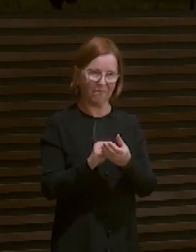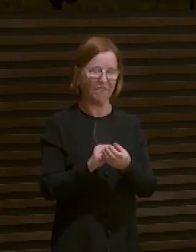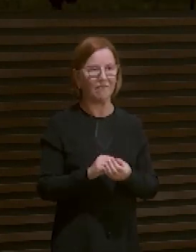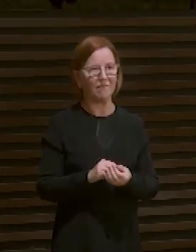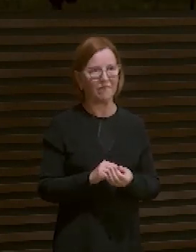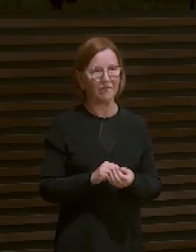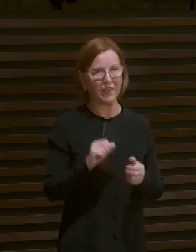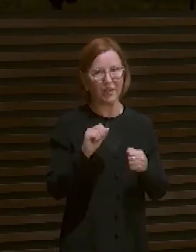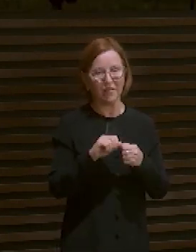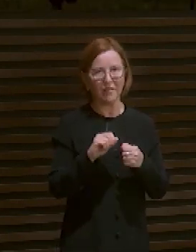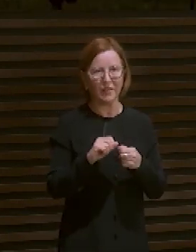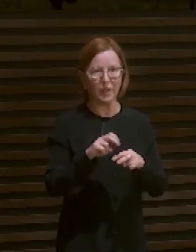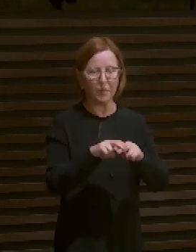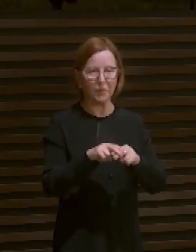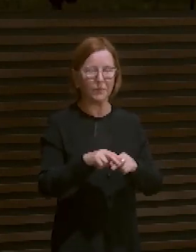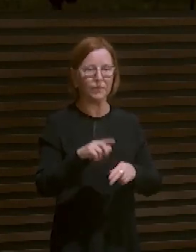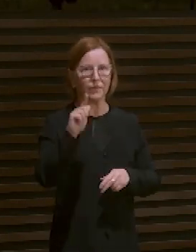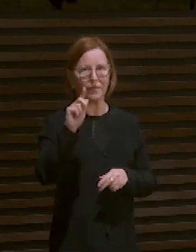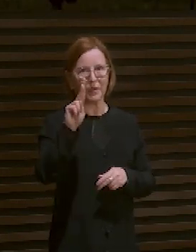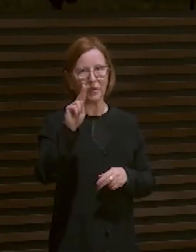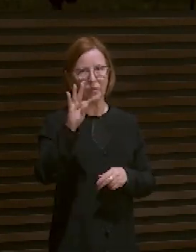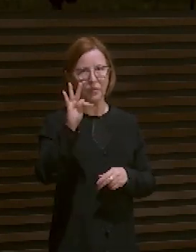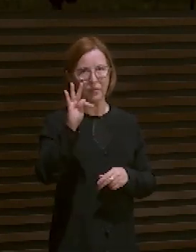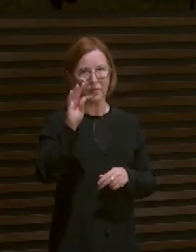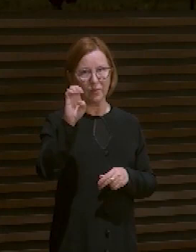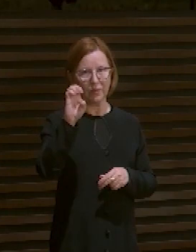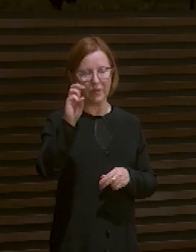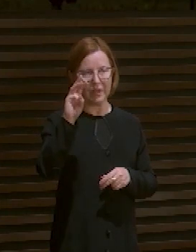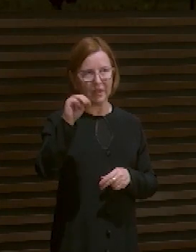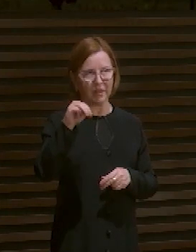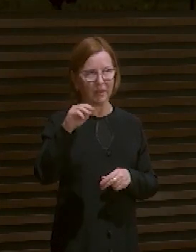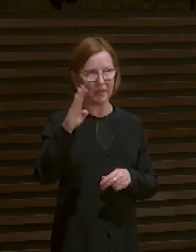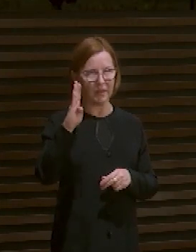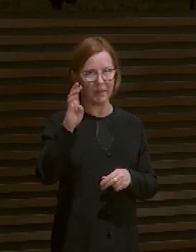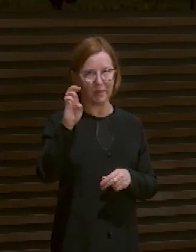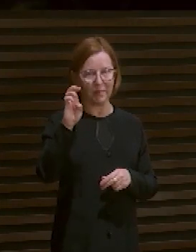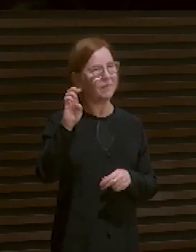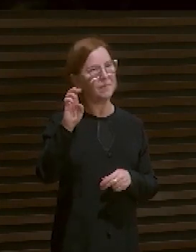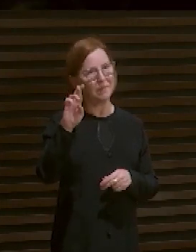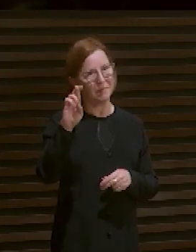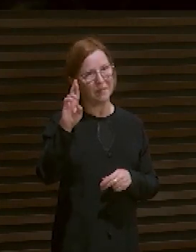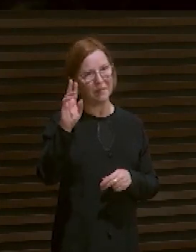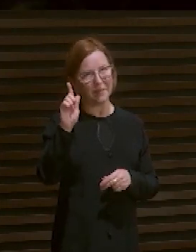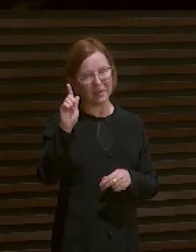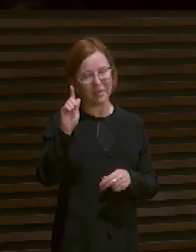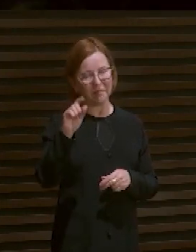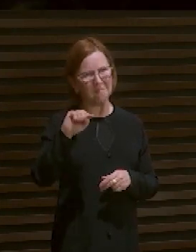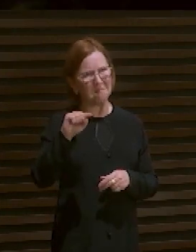foi feita por Gutenberg, 1400 e tanto.